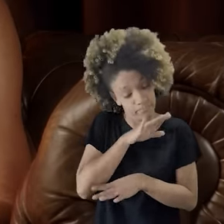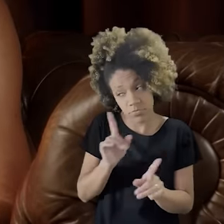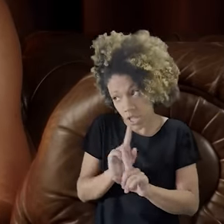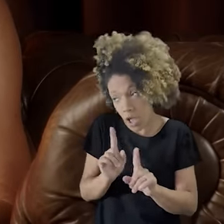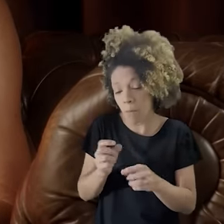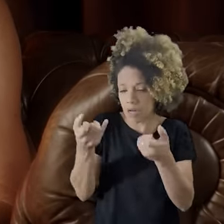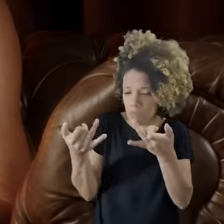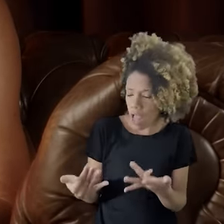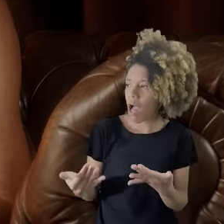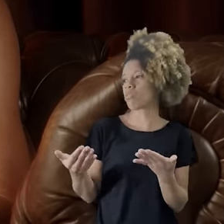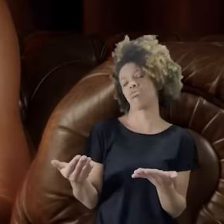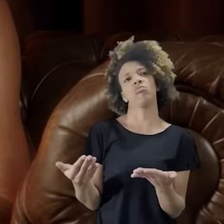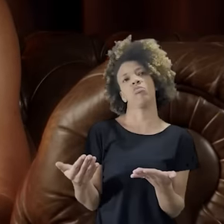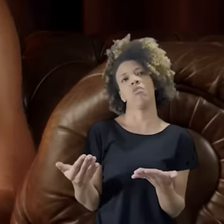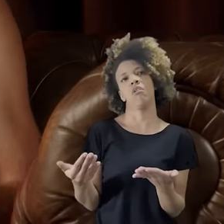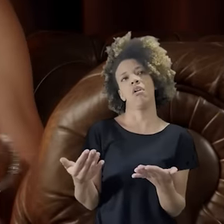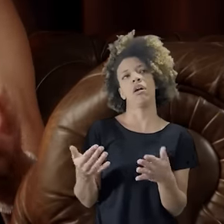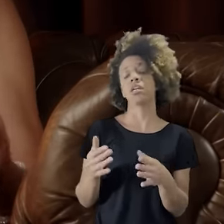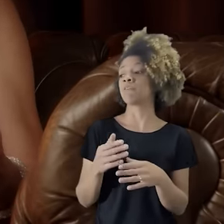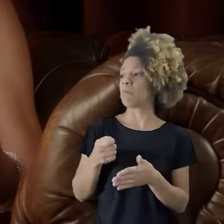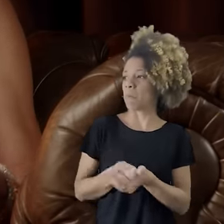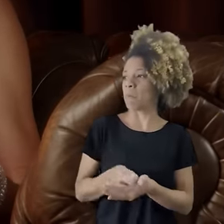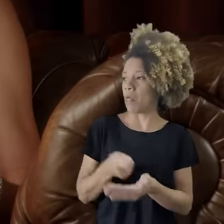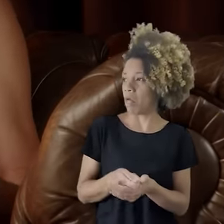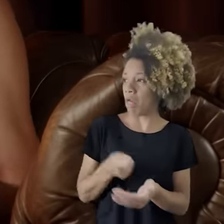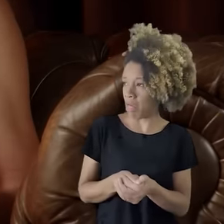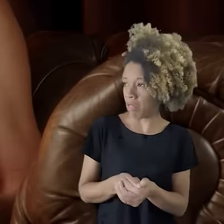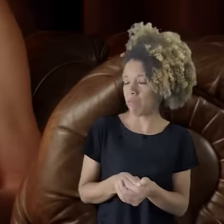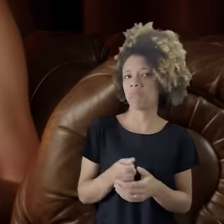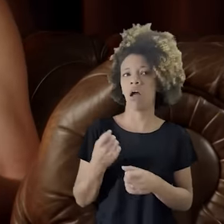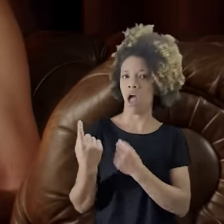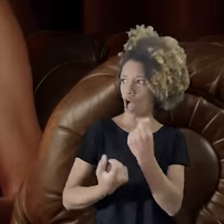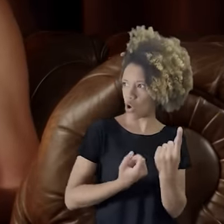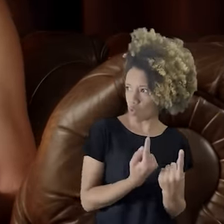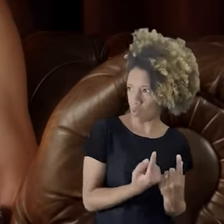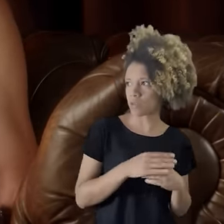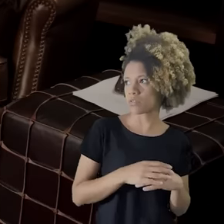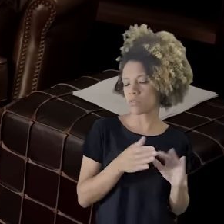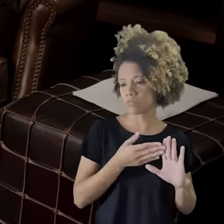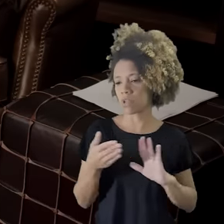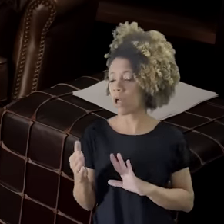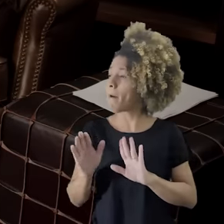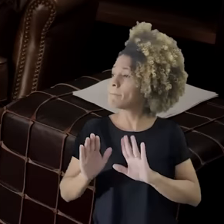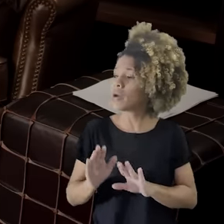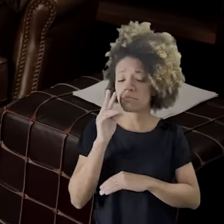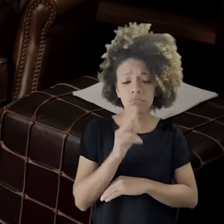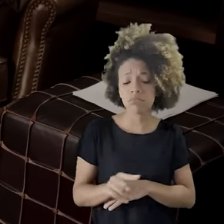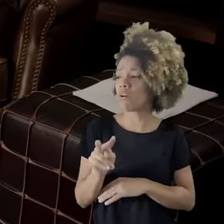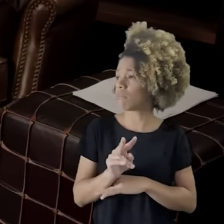Por eu ter falado né que às vezes as pessoas forçam é algumas situações né